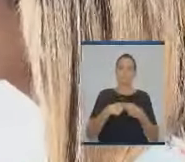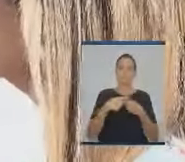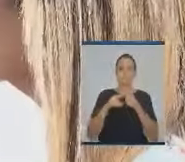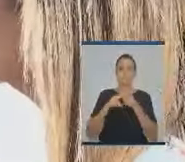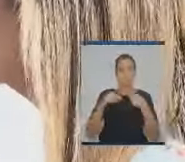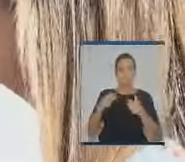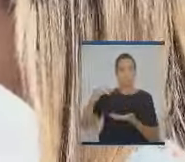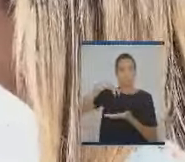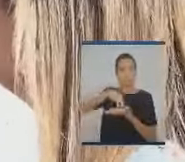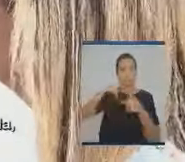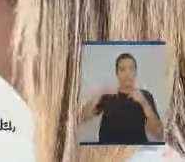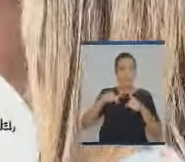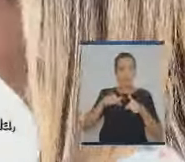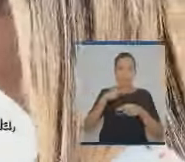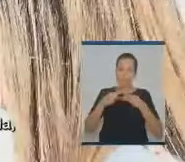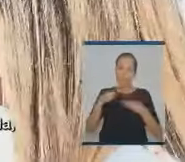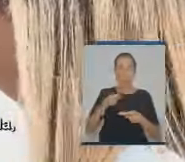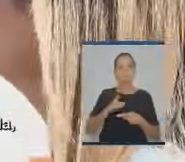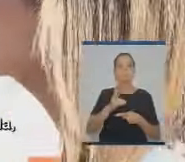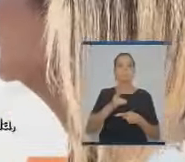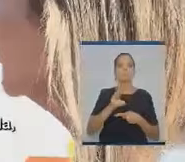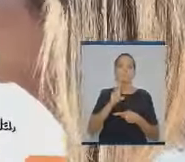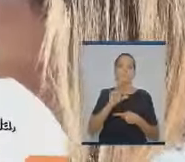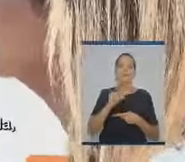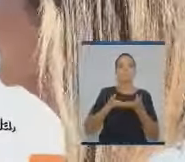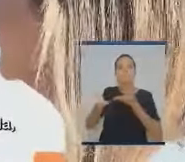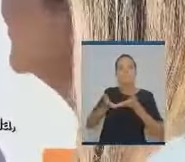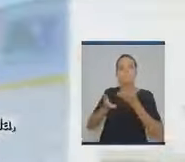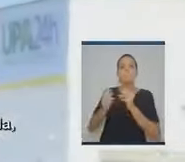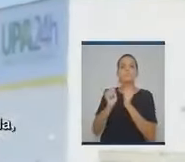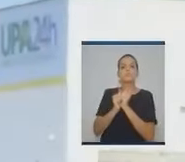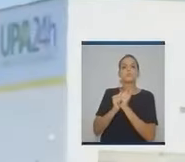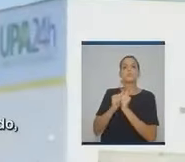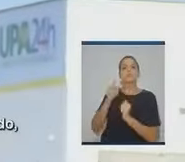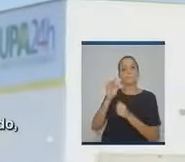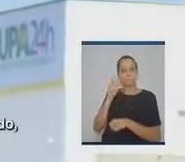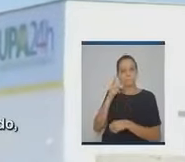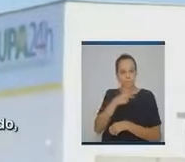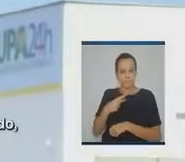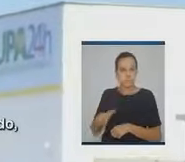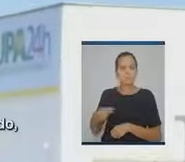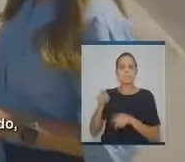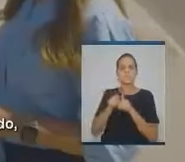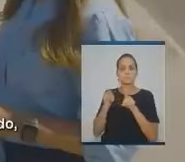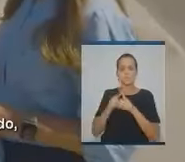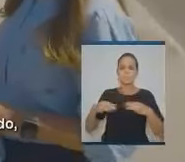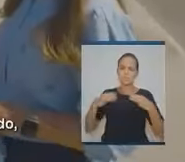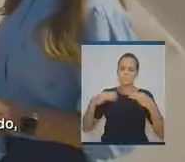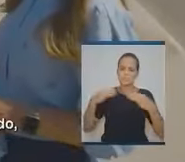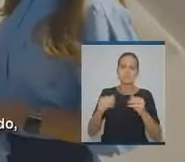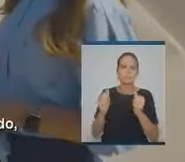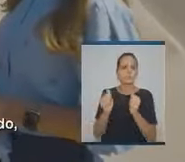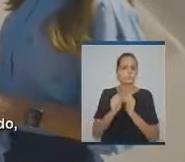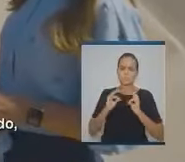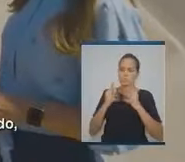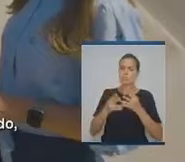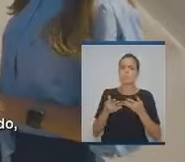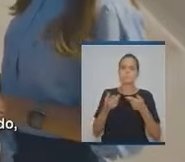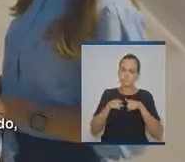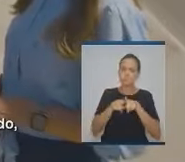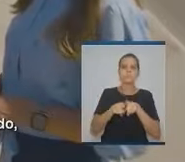relacionamento, indo até o presidente, indo até o ministro, junto com a deputada, junto com o senhor, para que a gente continue transformando,